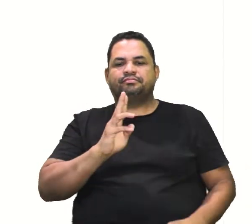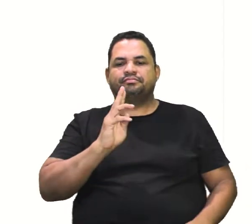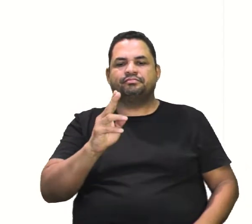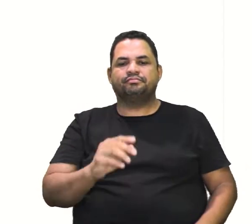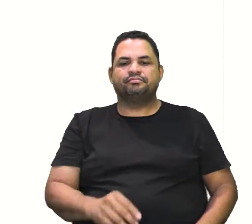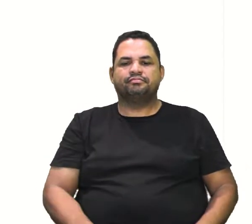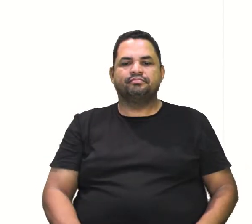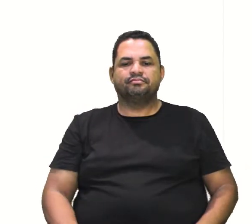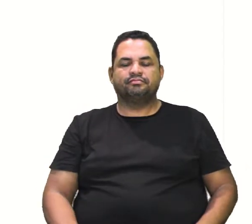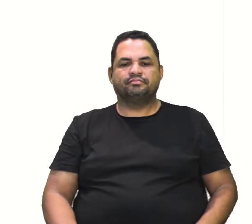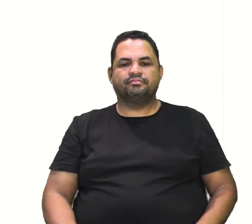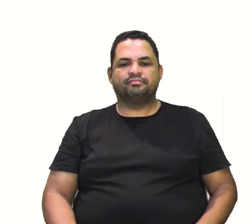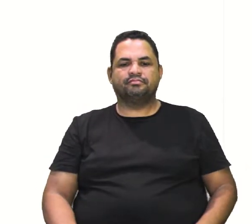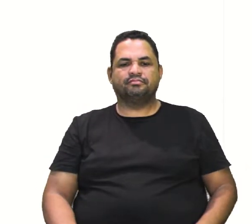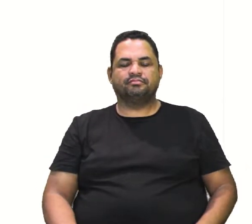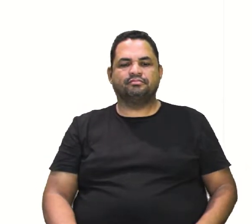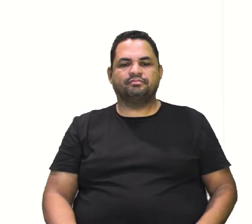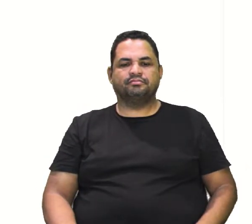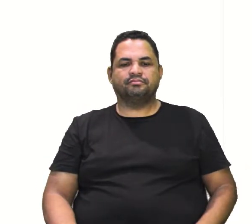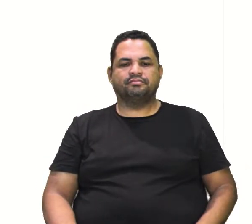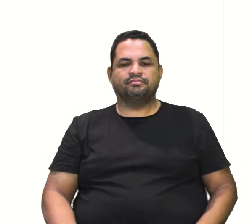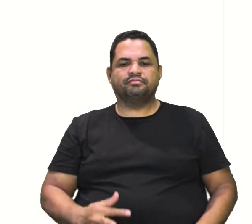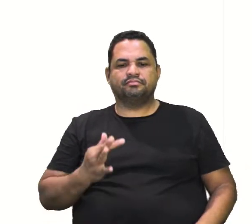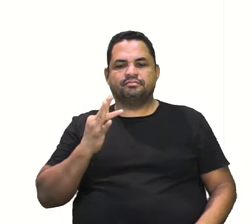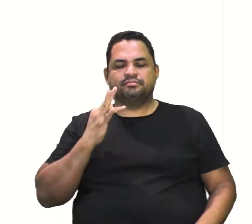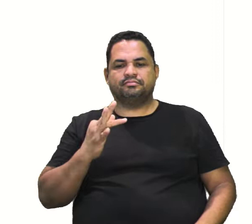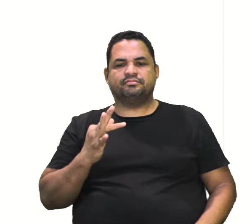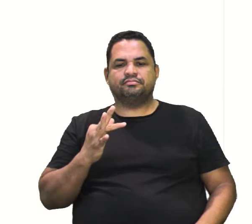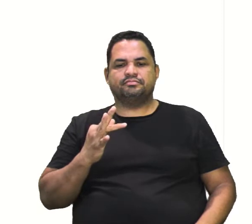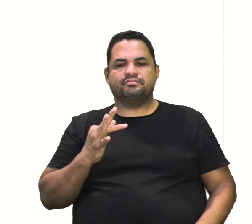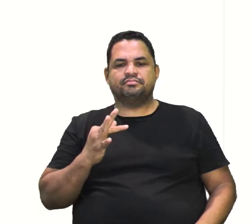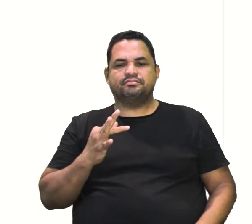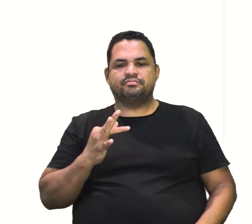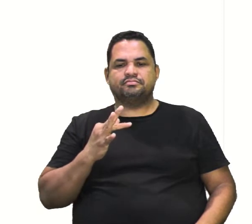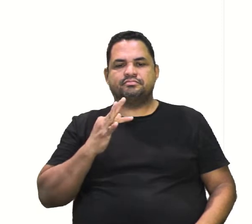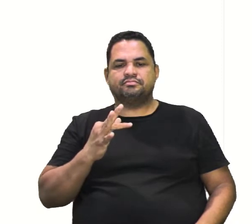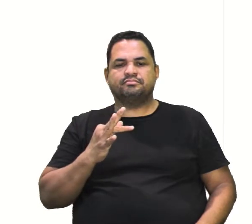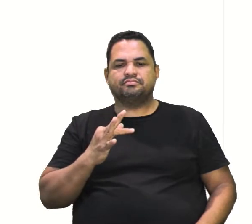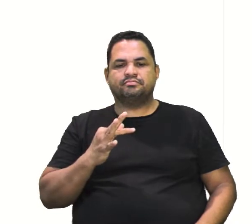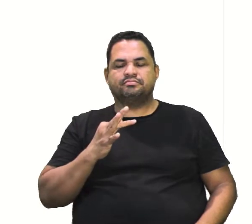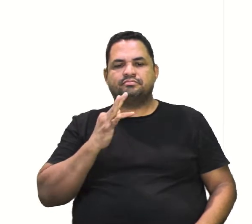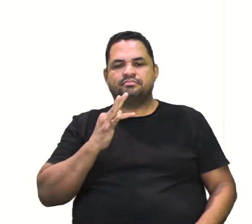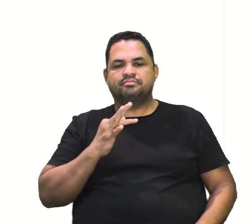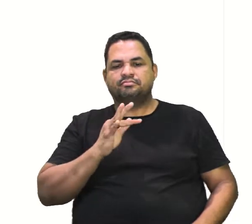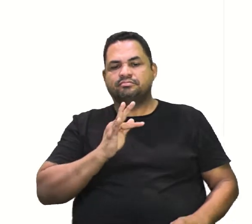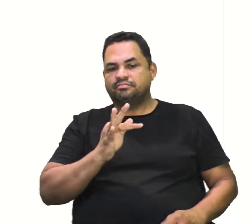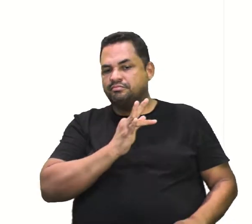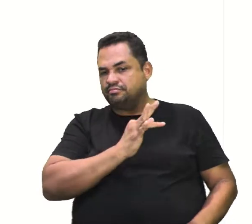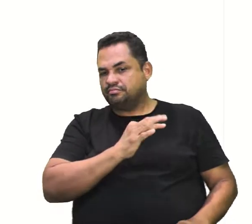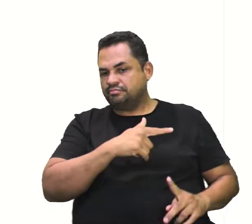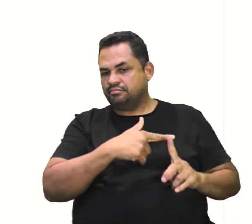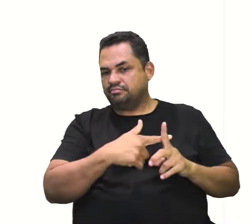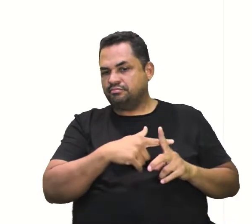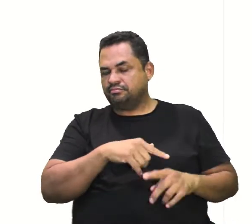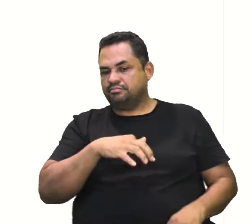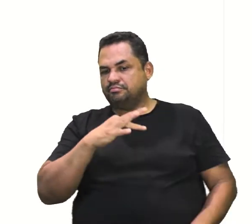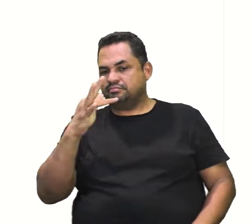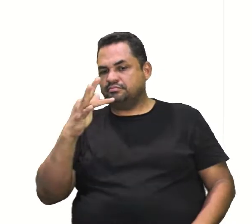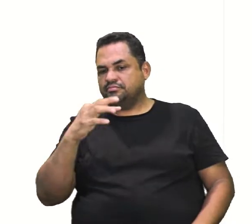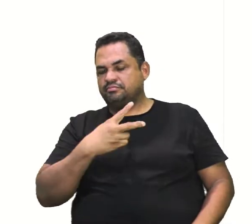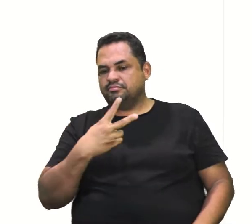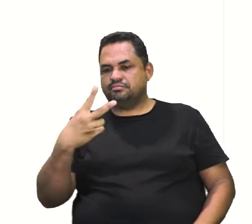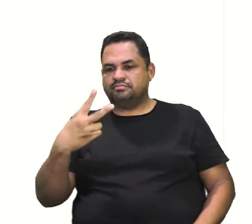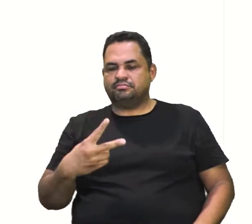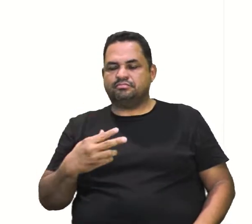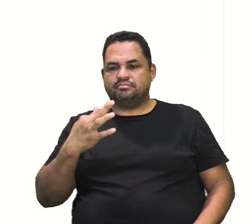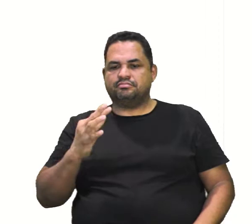constante. Olha que legal, né? Então se eu pegar aqui, por exemplo, o ponto F, eu somar a distância do F até o foco 1 e a distância do F até o